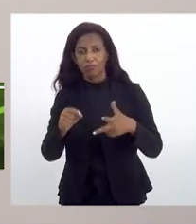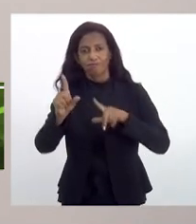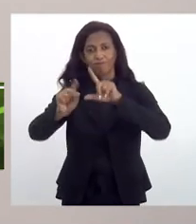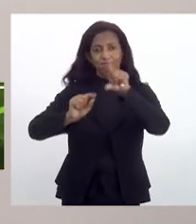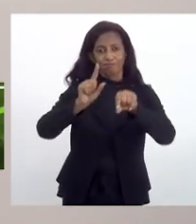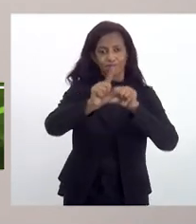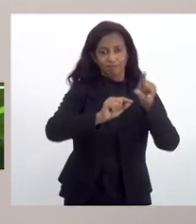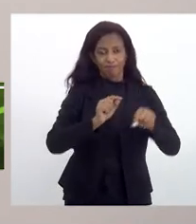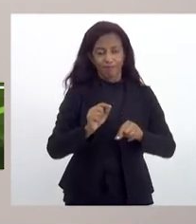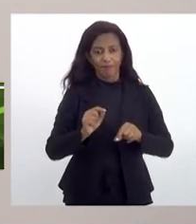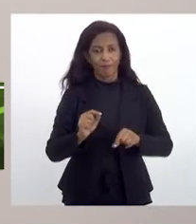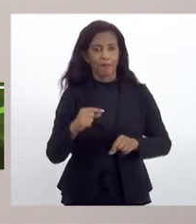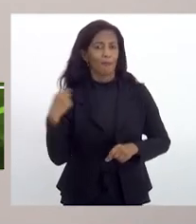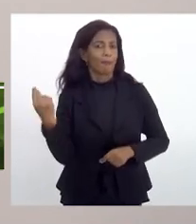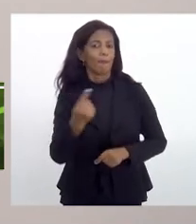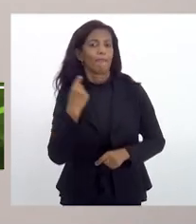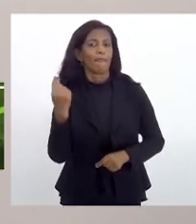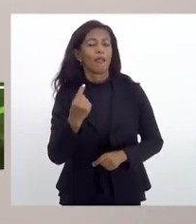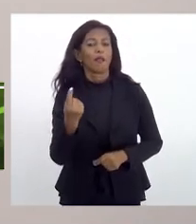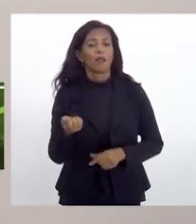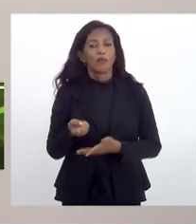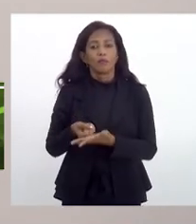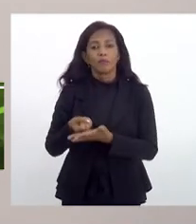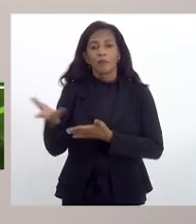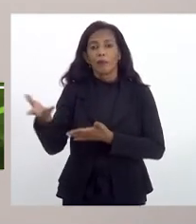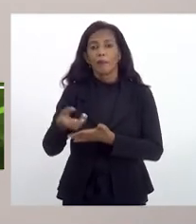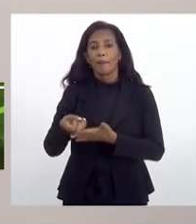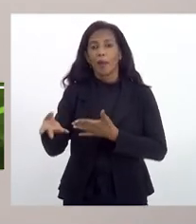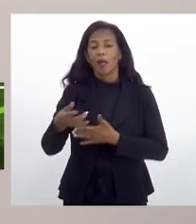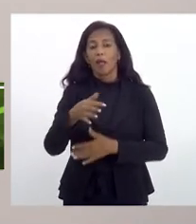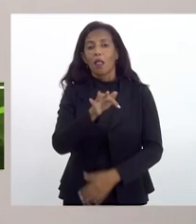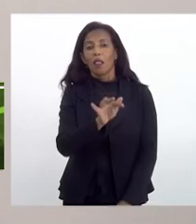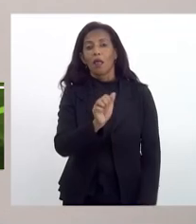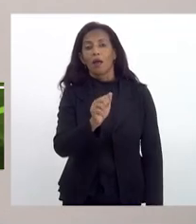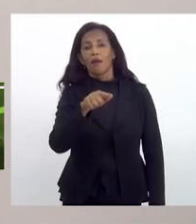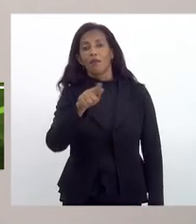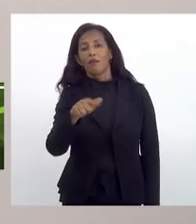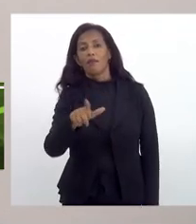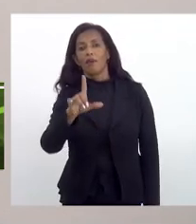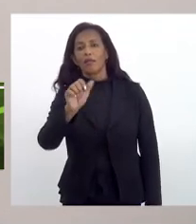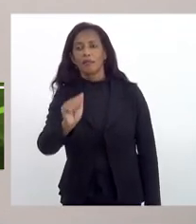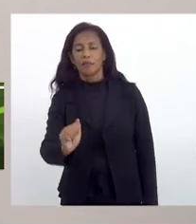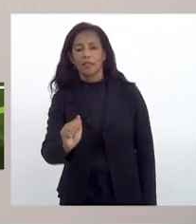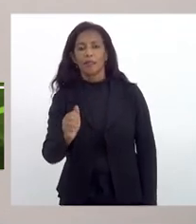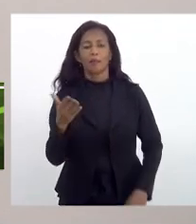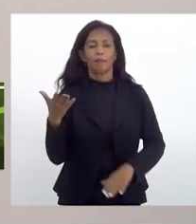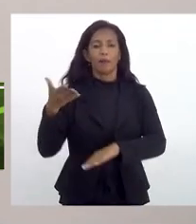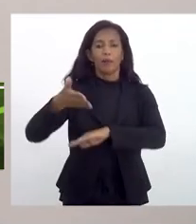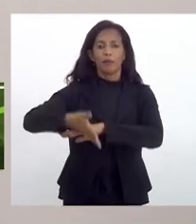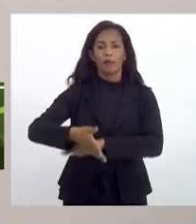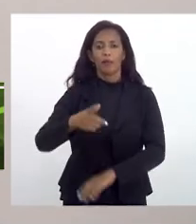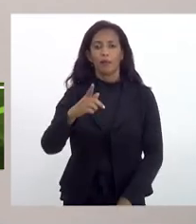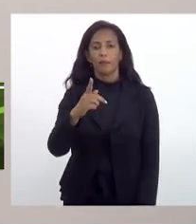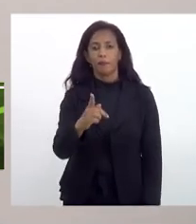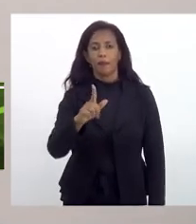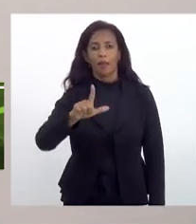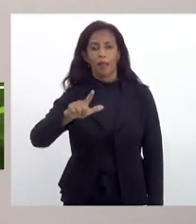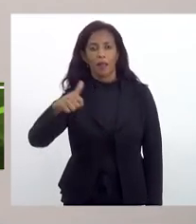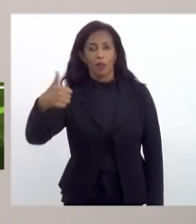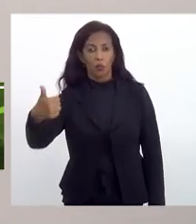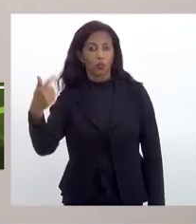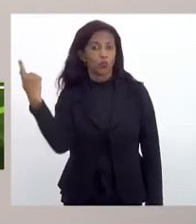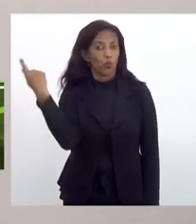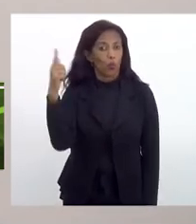excepcionalizações, nós estamos mandando através da Fazenda para tentar entrar no PL o PL de